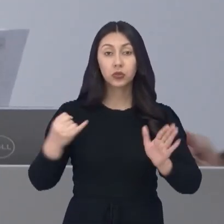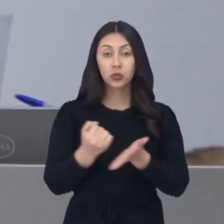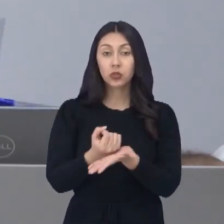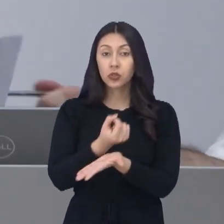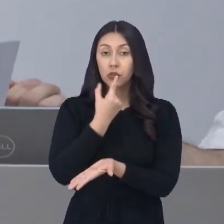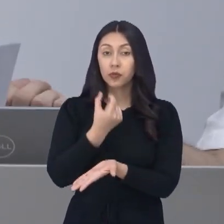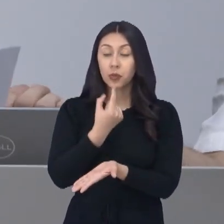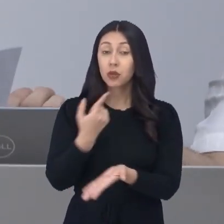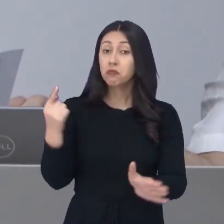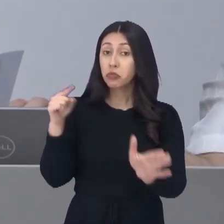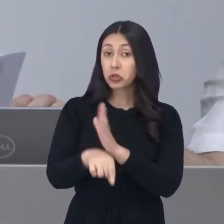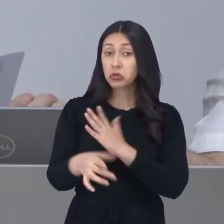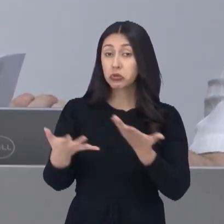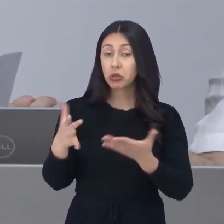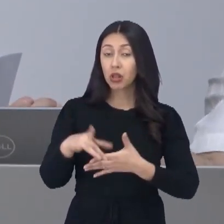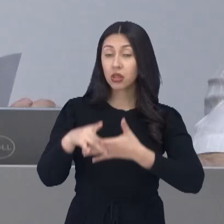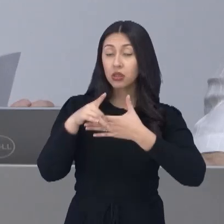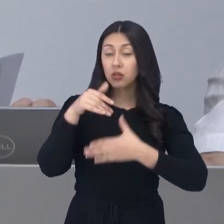desejo de caminhar a votação.